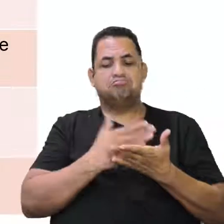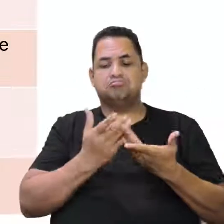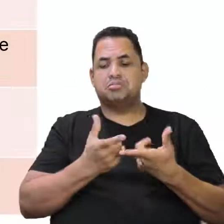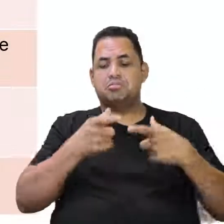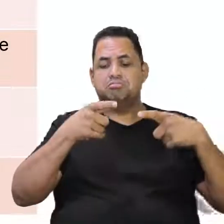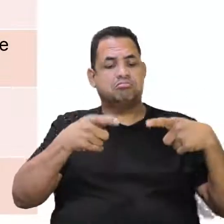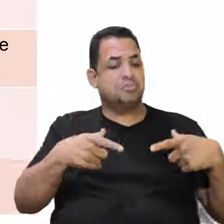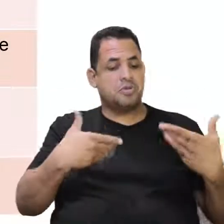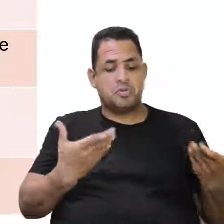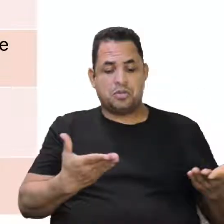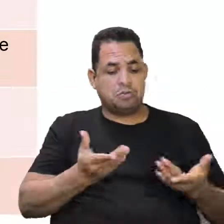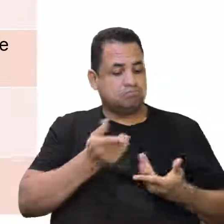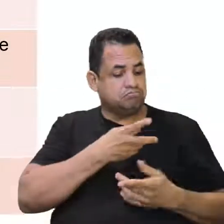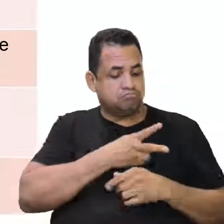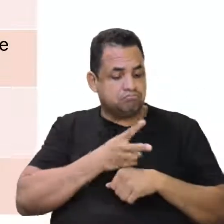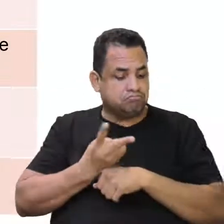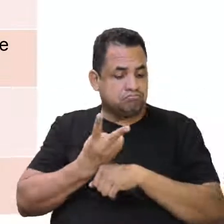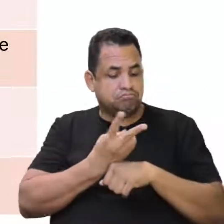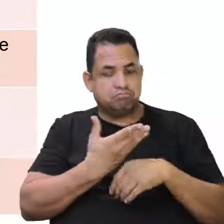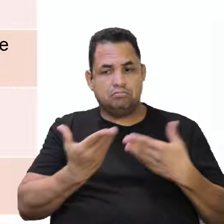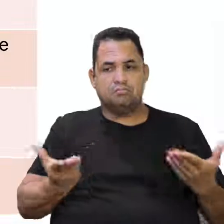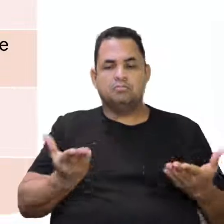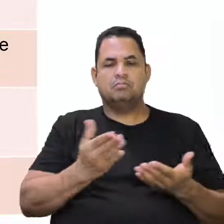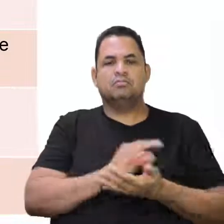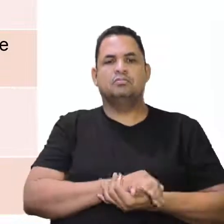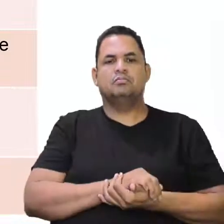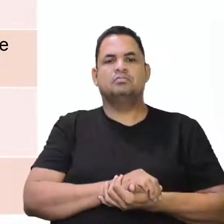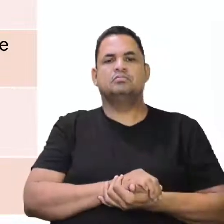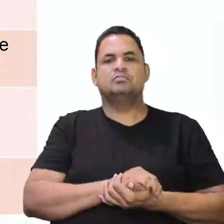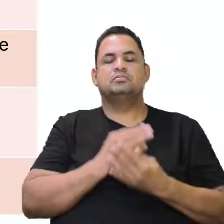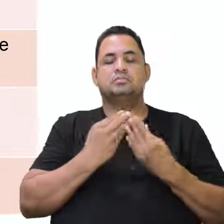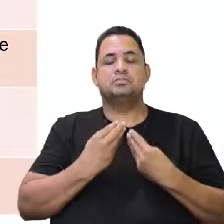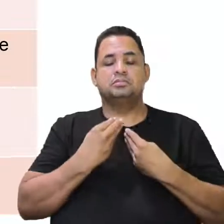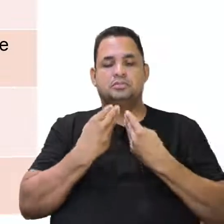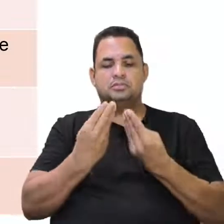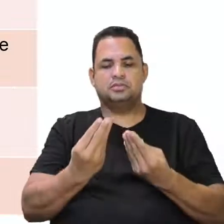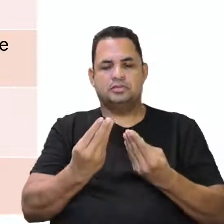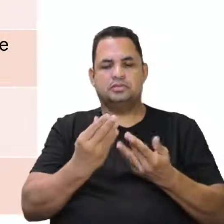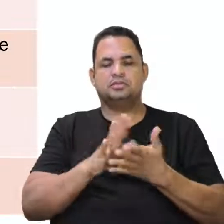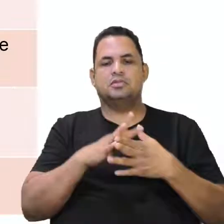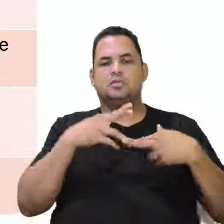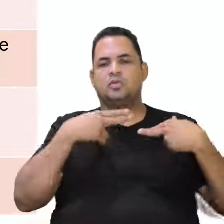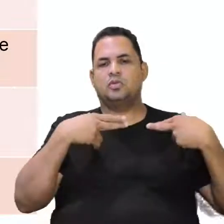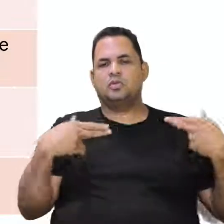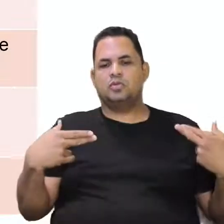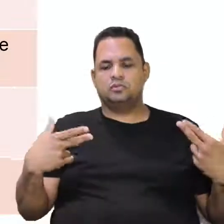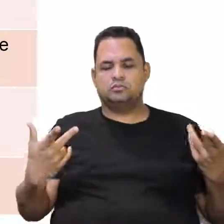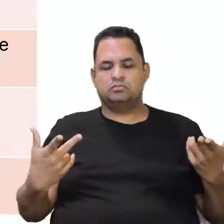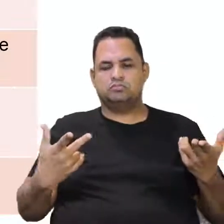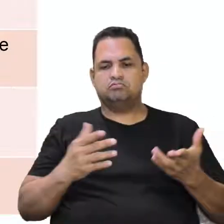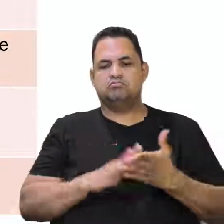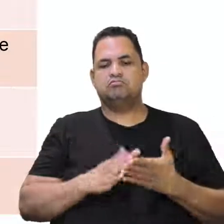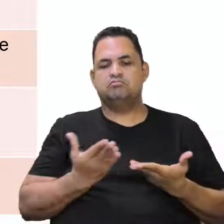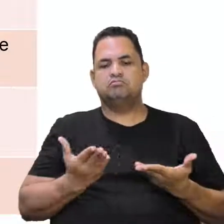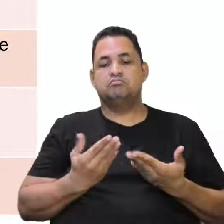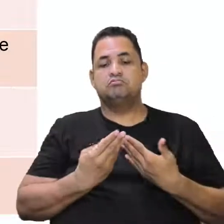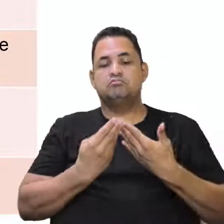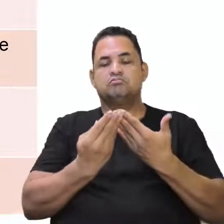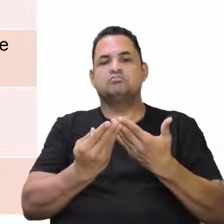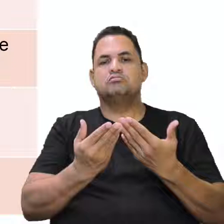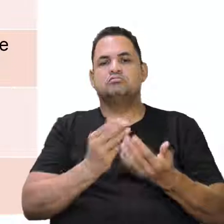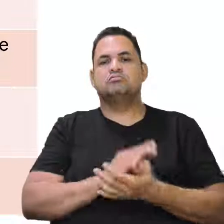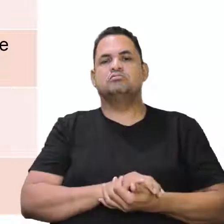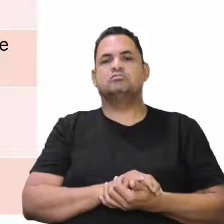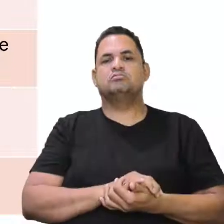aqui. Would you like to go somewhere? Eu estou aqui oferecendo algo, que é o quê? Oferecendo algo para alguém,